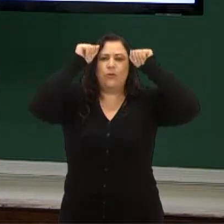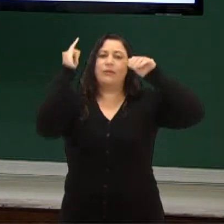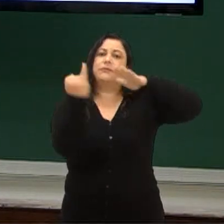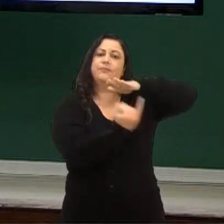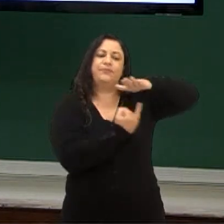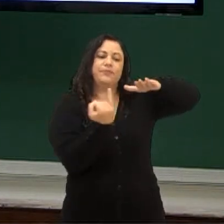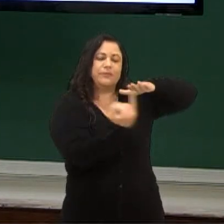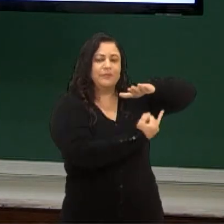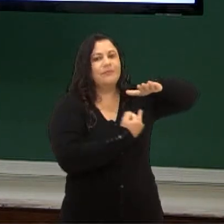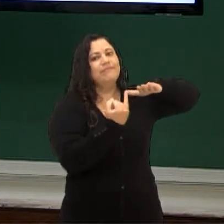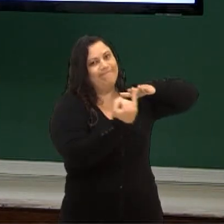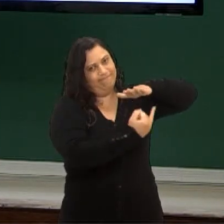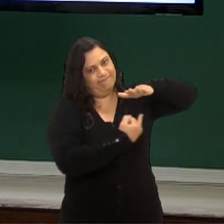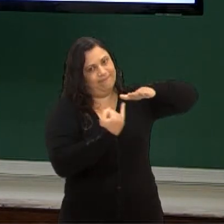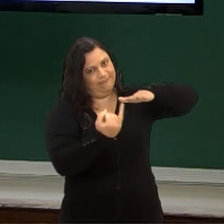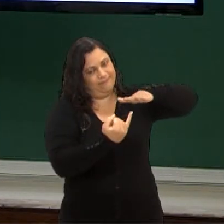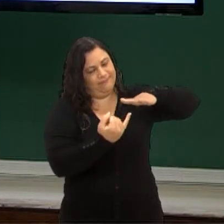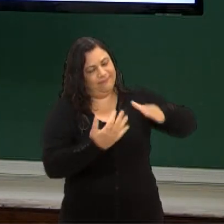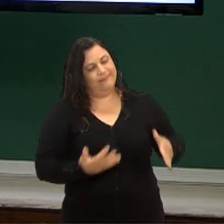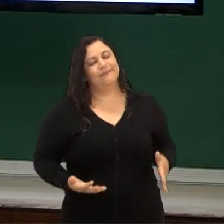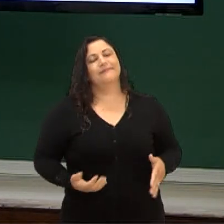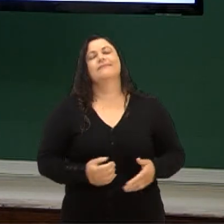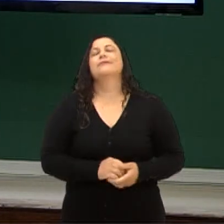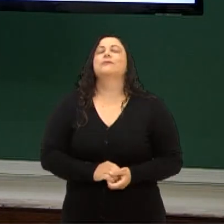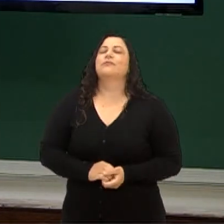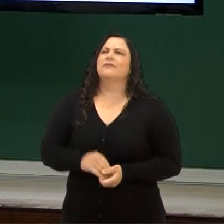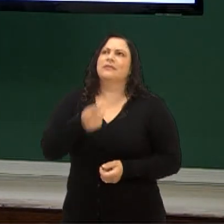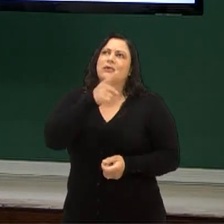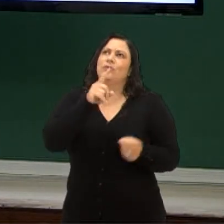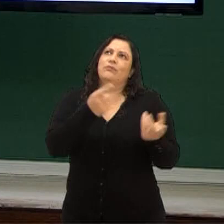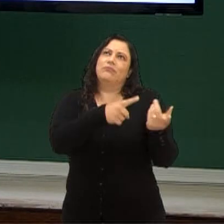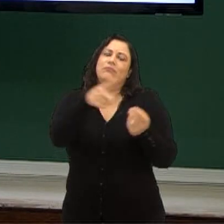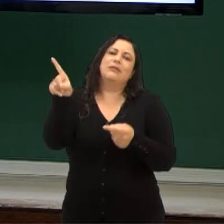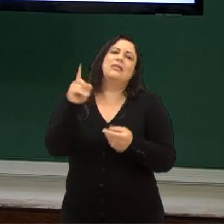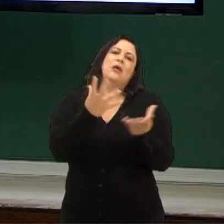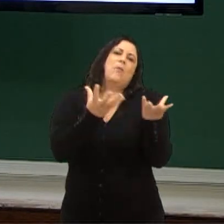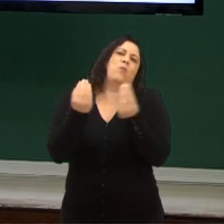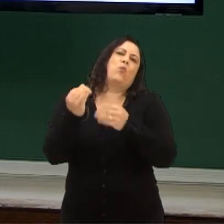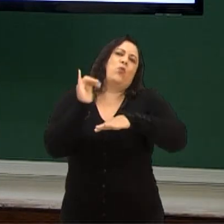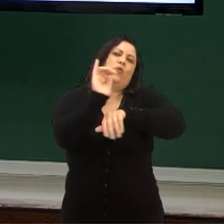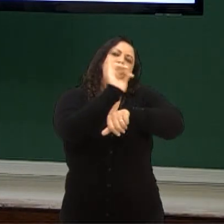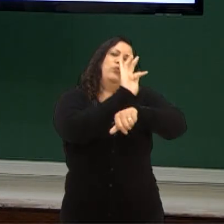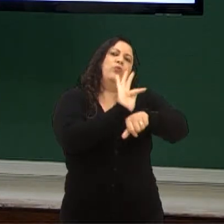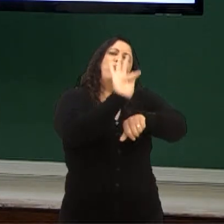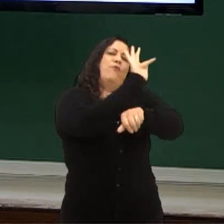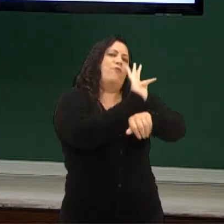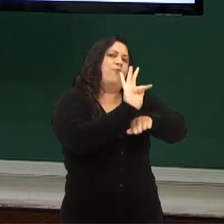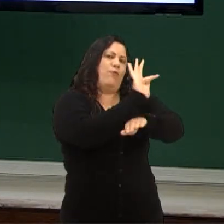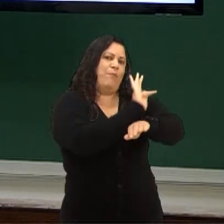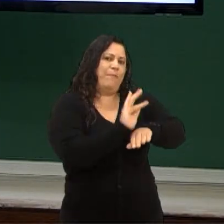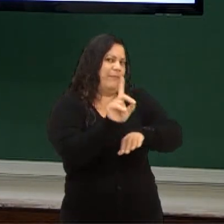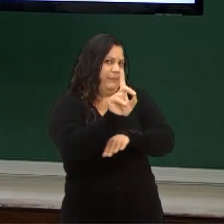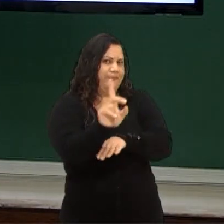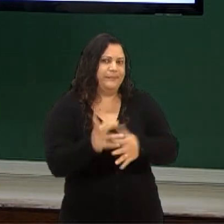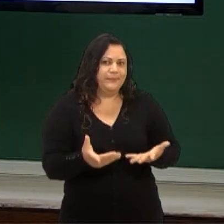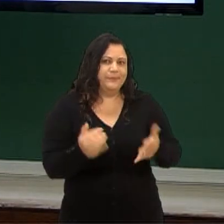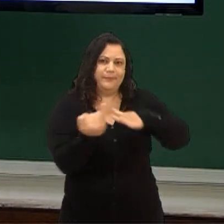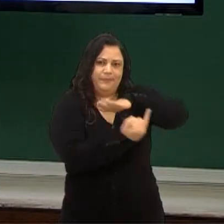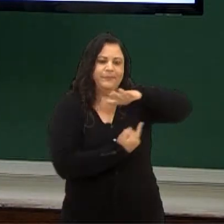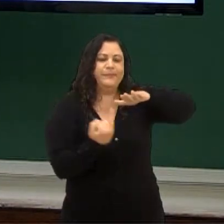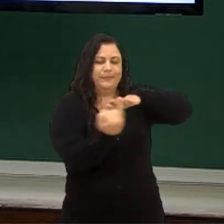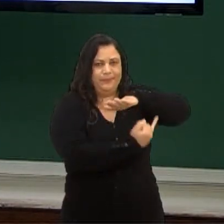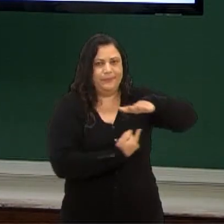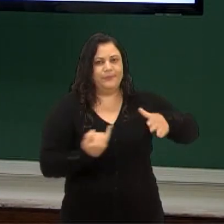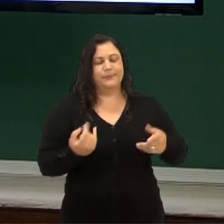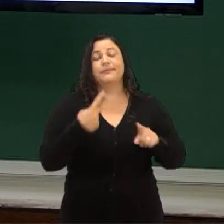ali, a linguagem mais informal, não existe tanta formalidade na tirinha. Por que ela faz isso? Porque ela